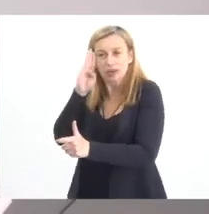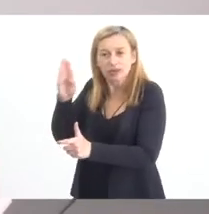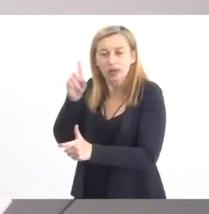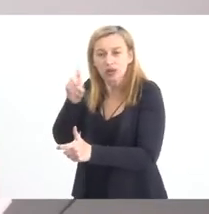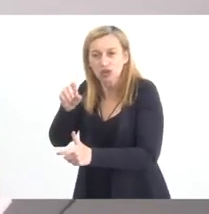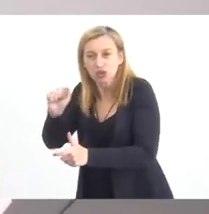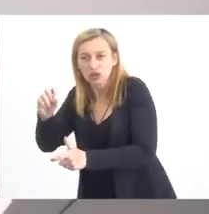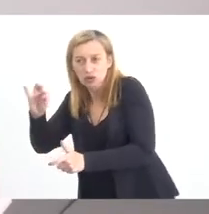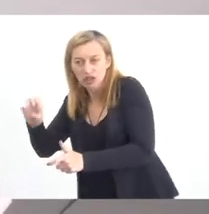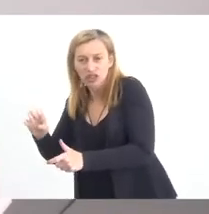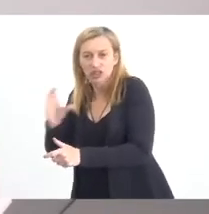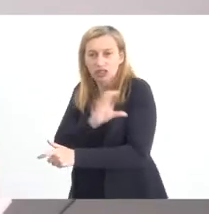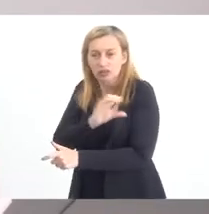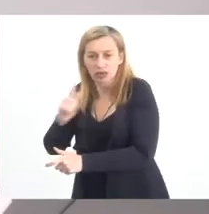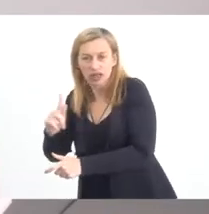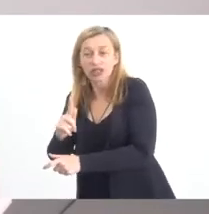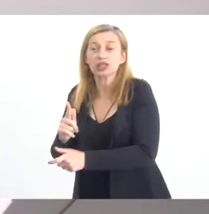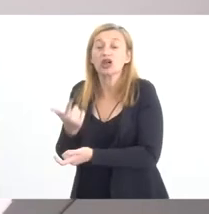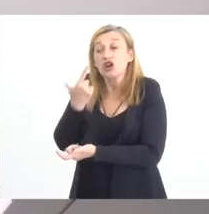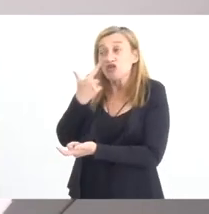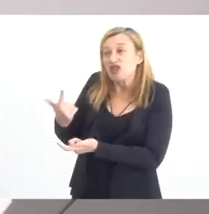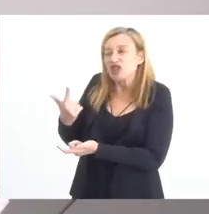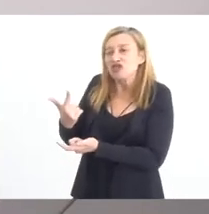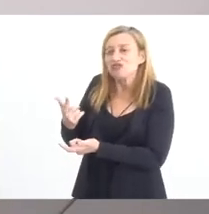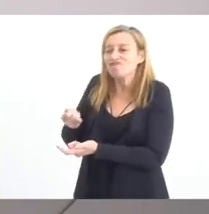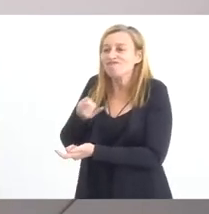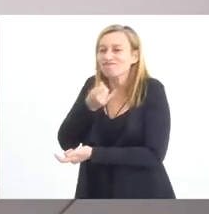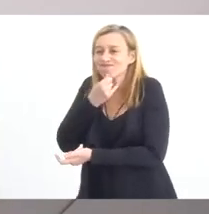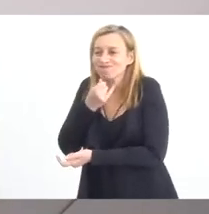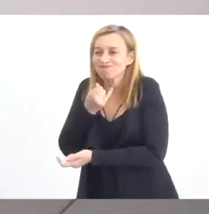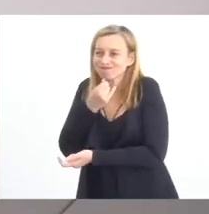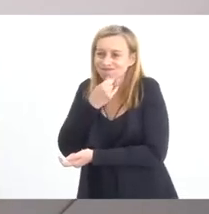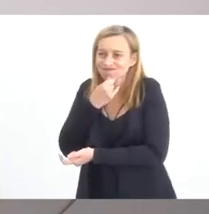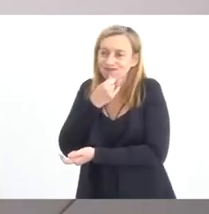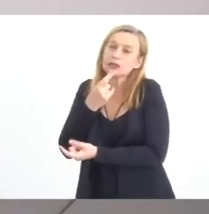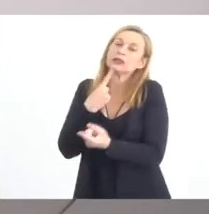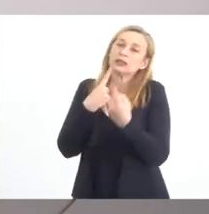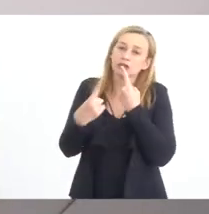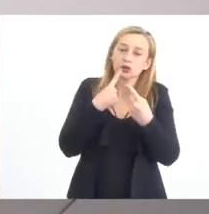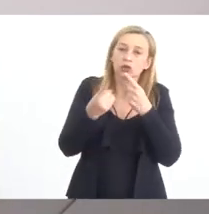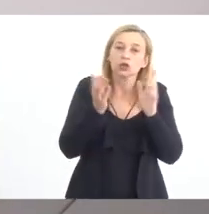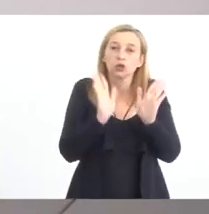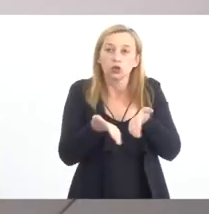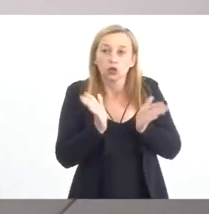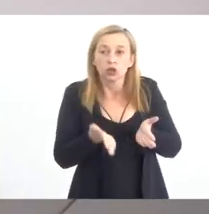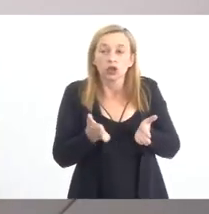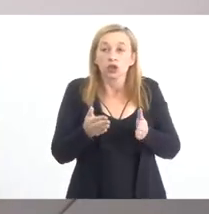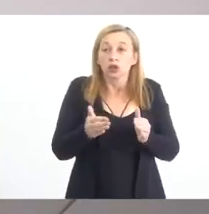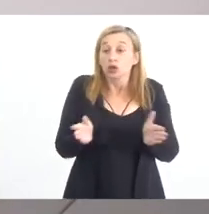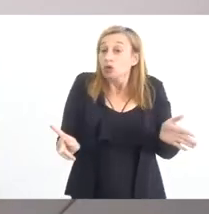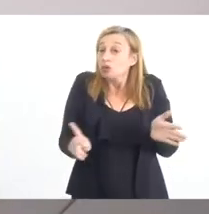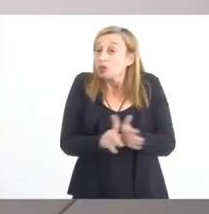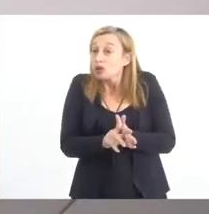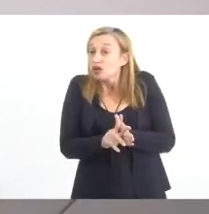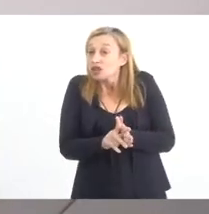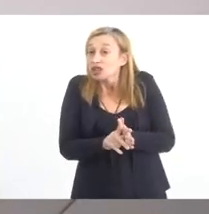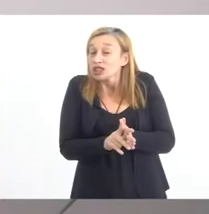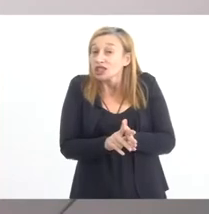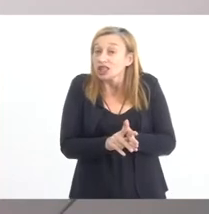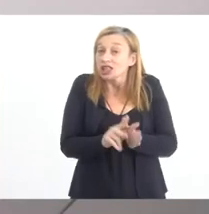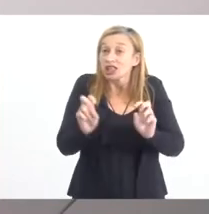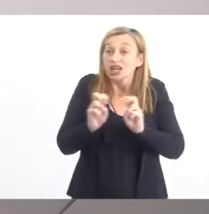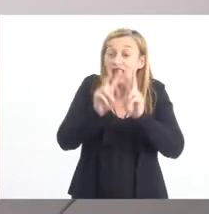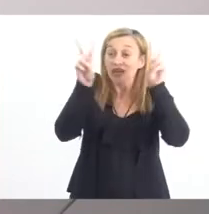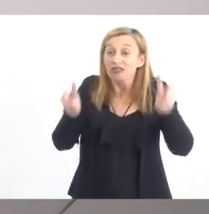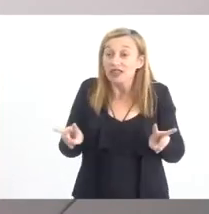Grande. Vejo com muita tristeza esse debate de hoje em um projeto que visa